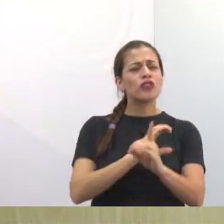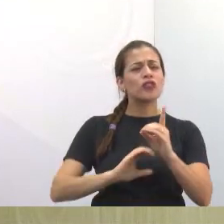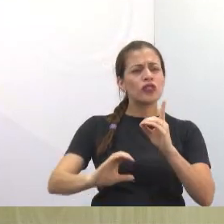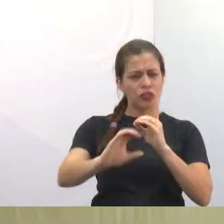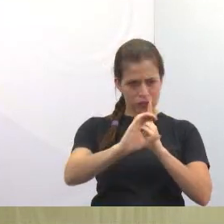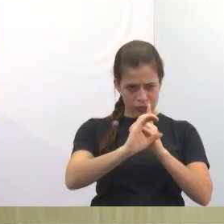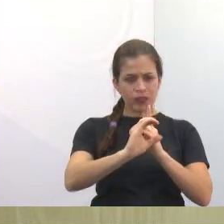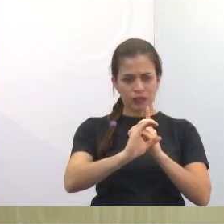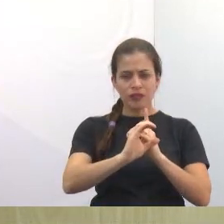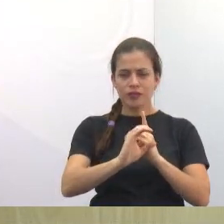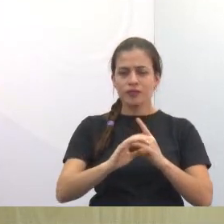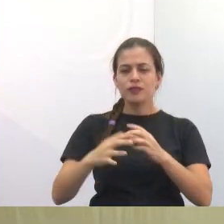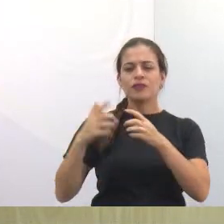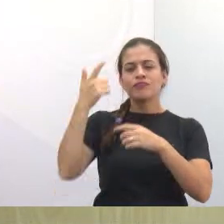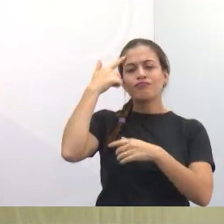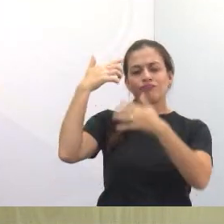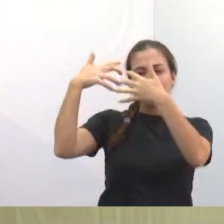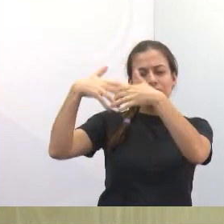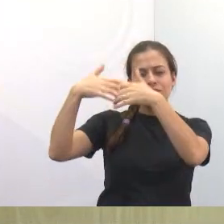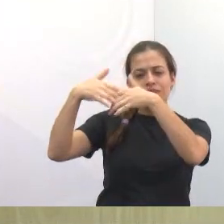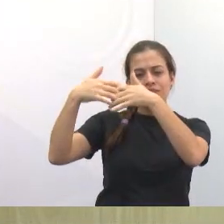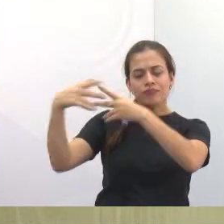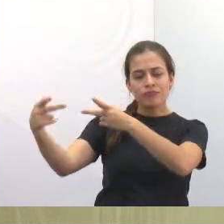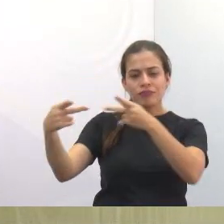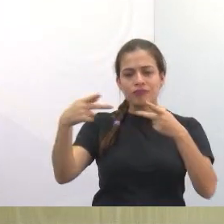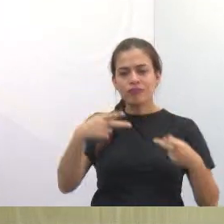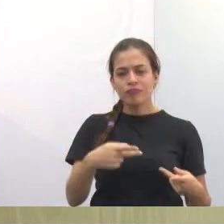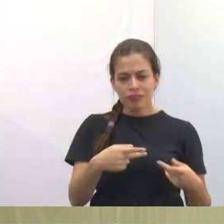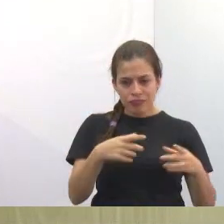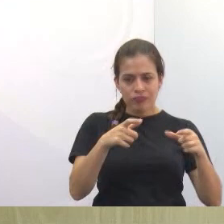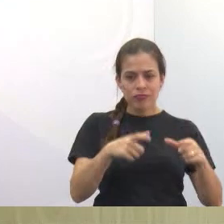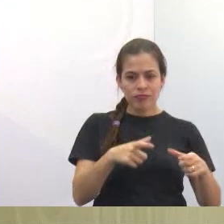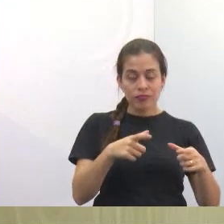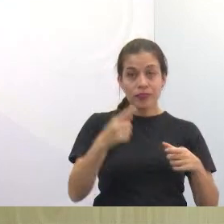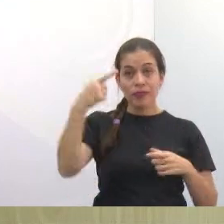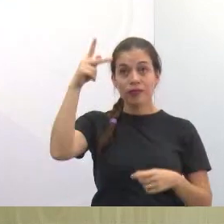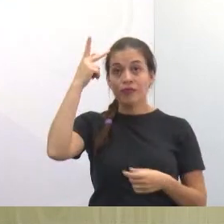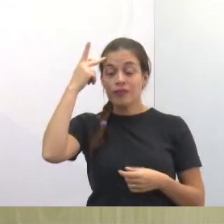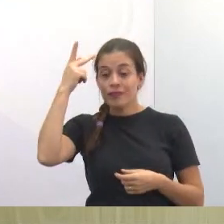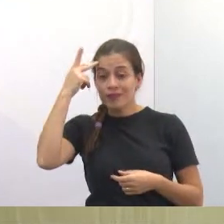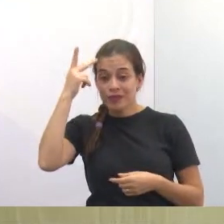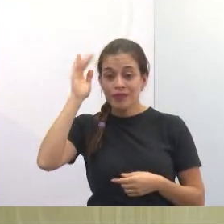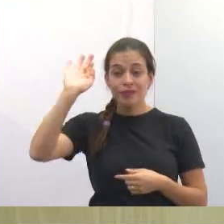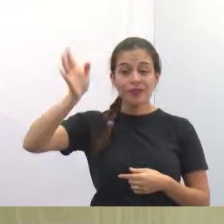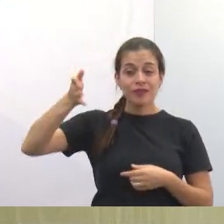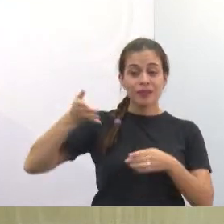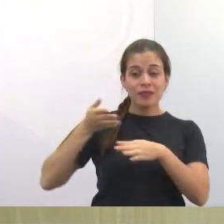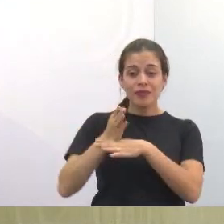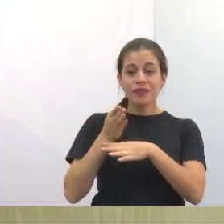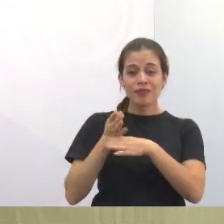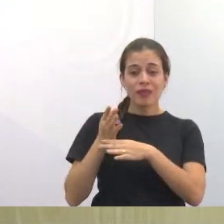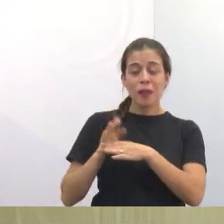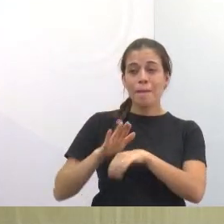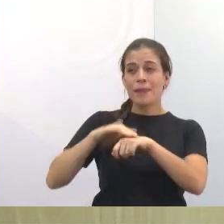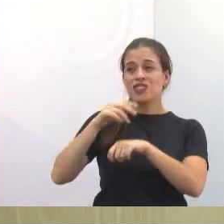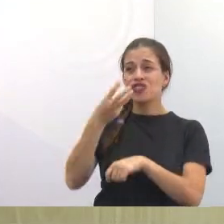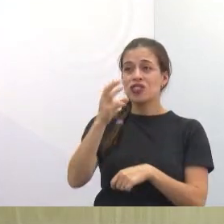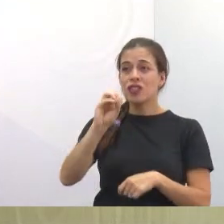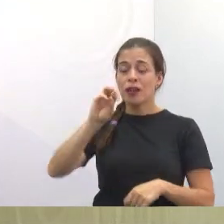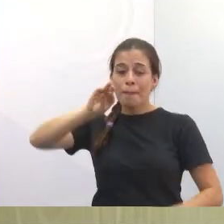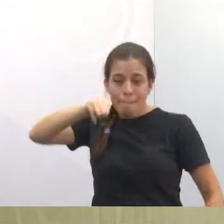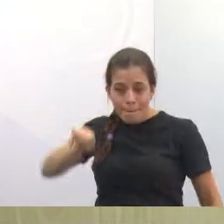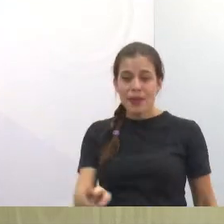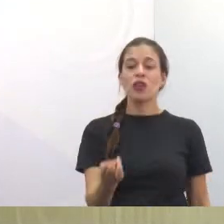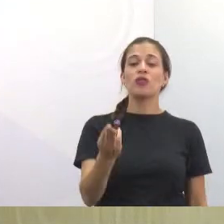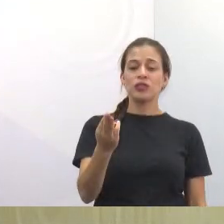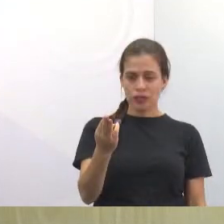visitam diariamente o local. O Templo de Salomão, em São Paulo, já recebeu mais de 30 milhões de visitas